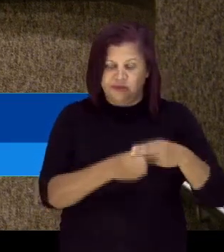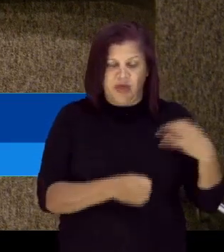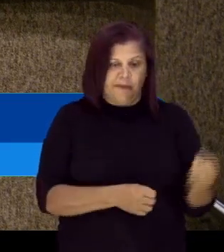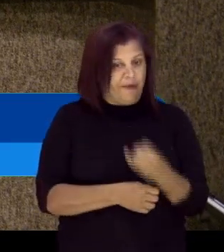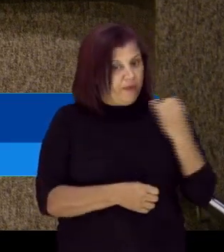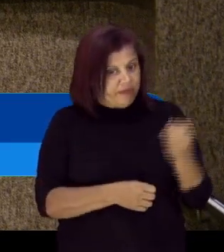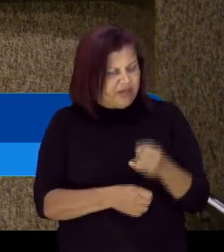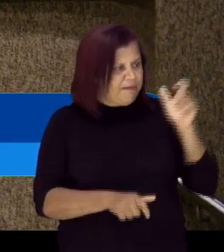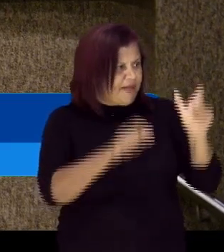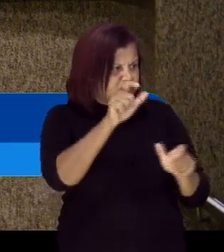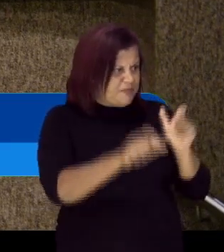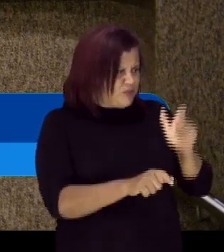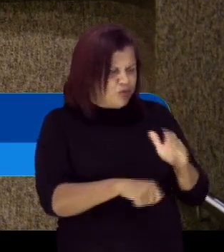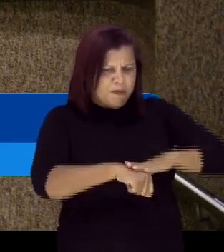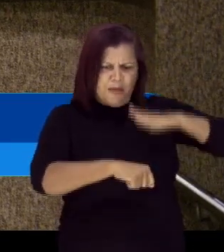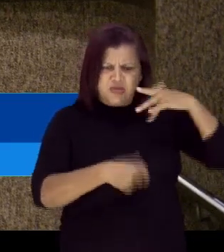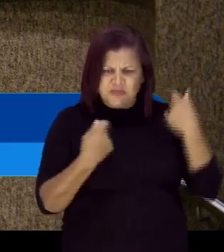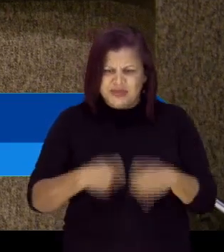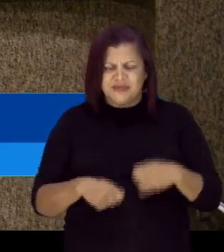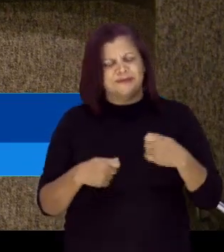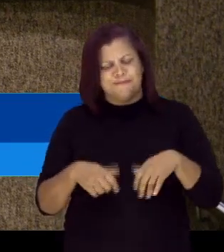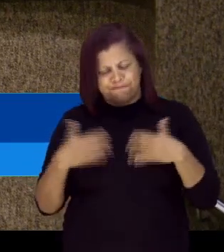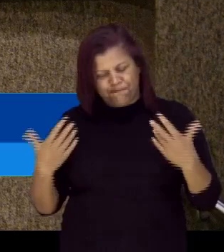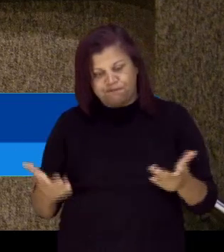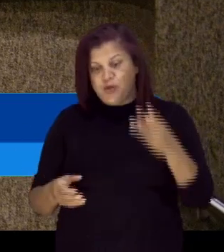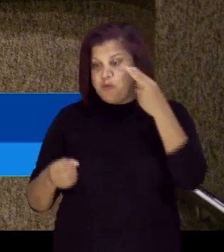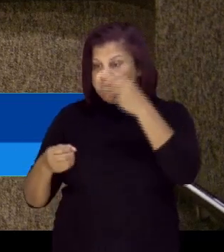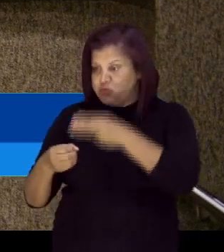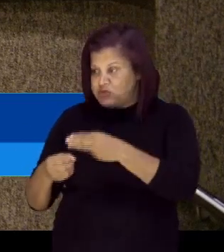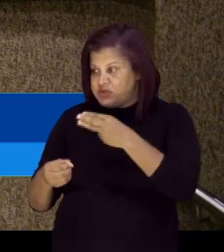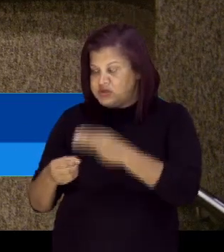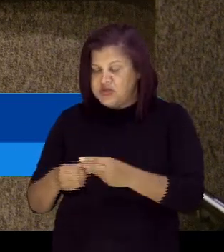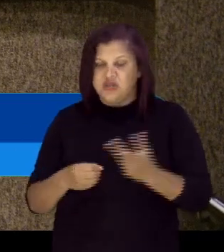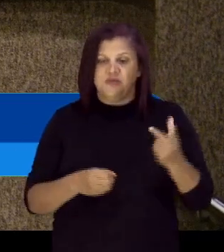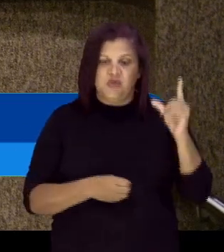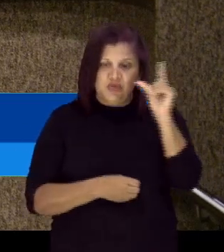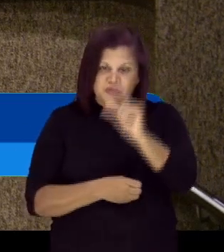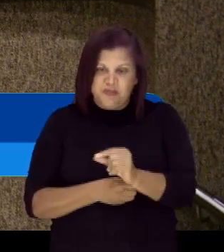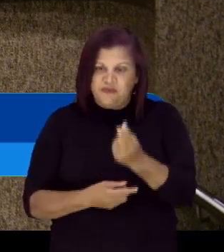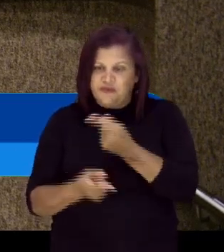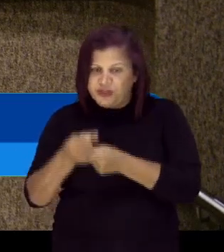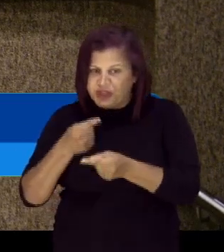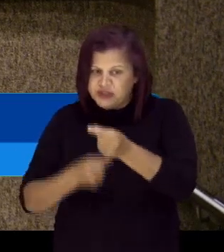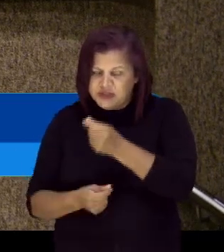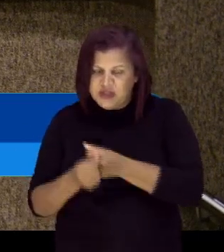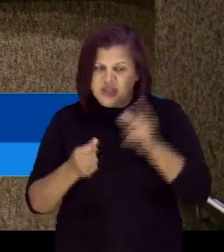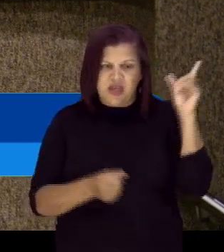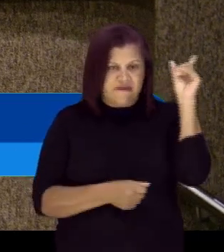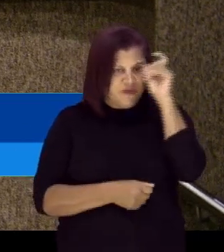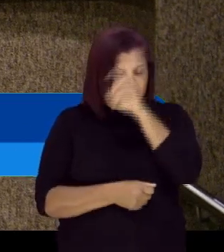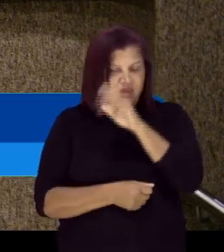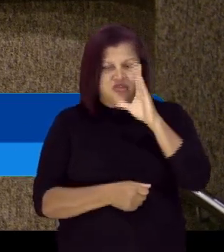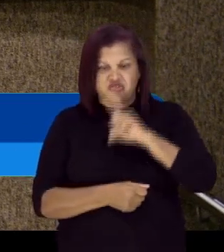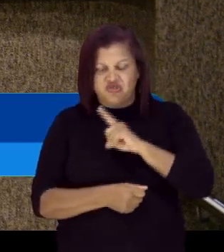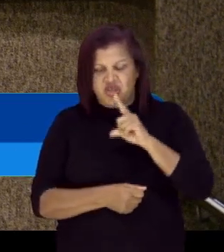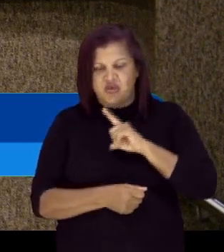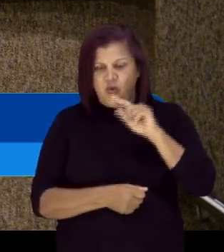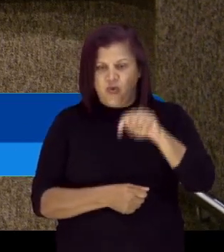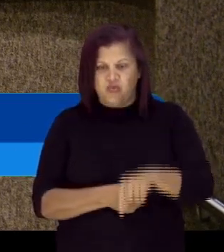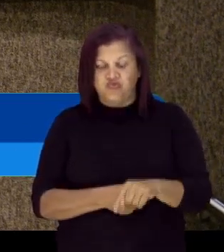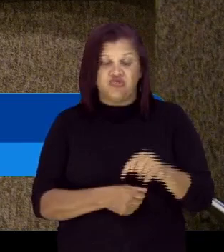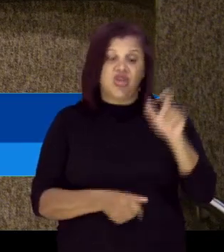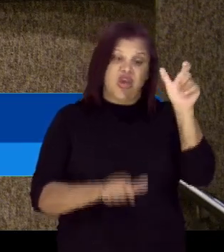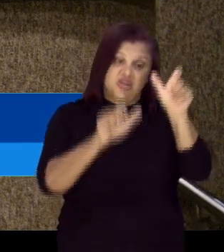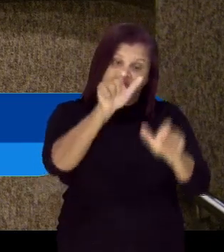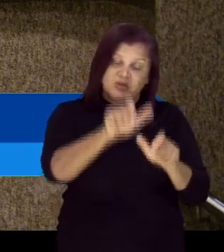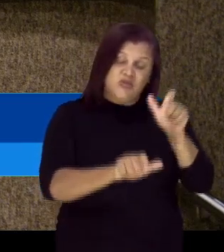importante e para as pessoas que mais precisam mais ainda. Os municípios terão uma diminuição financeira das dificuldades que já existem hoje e as